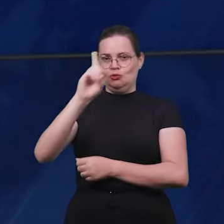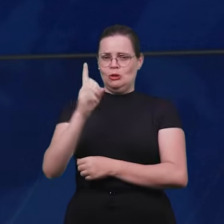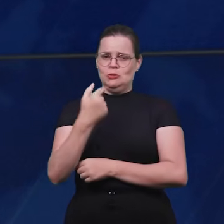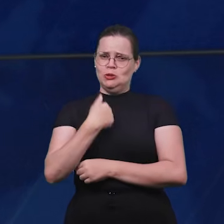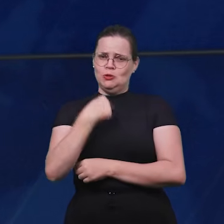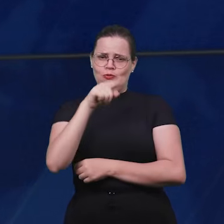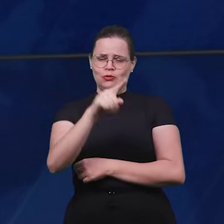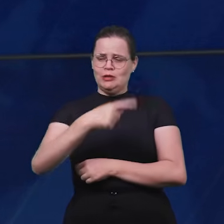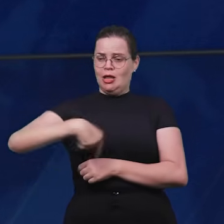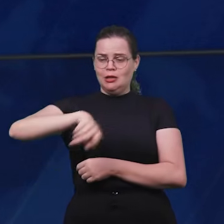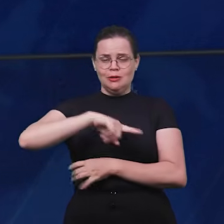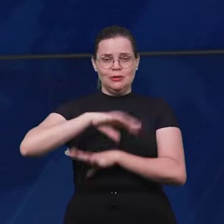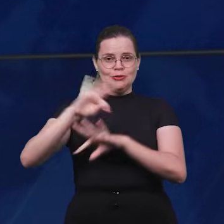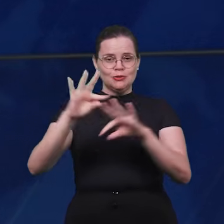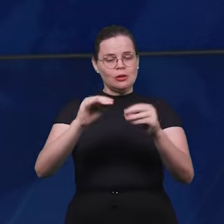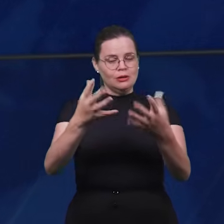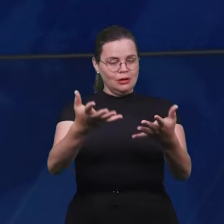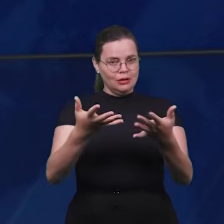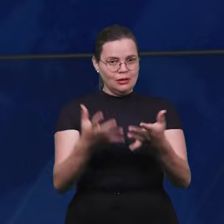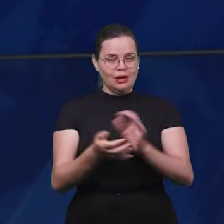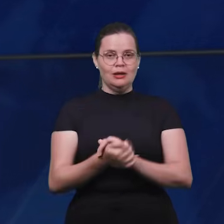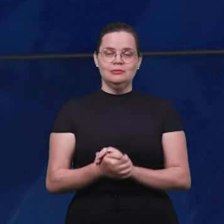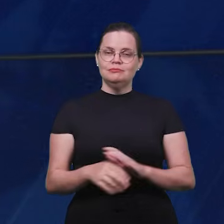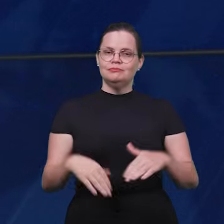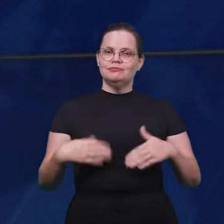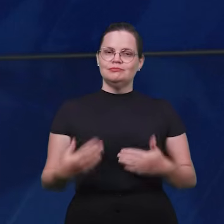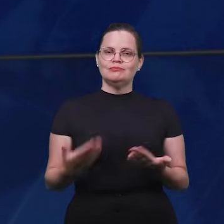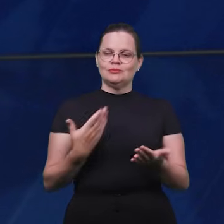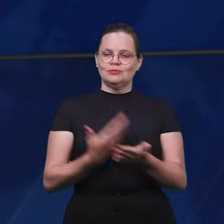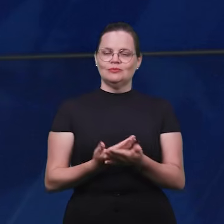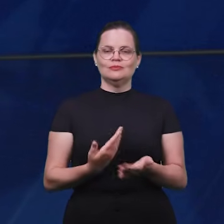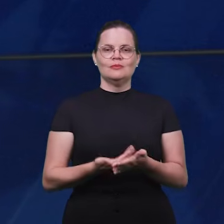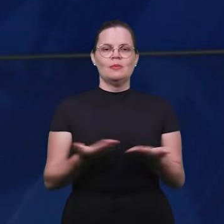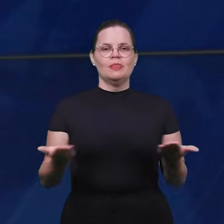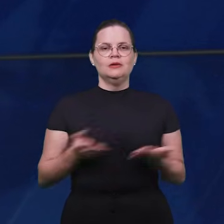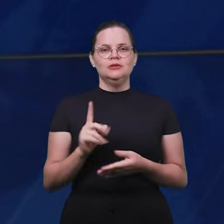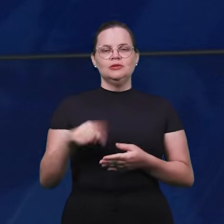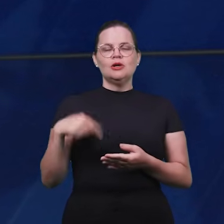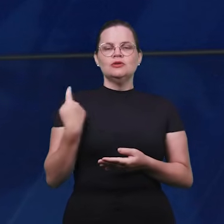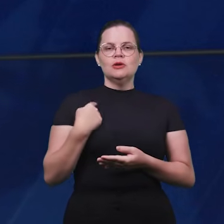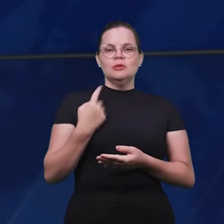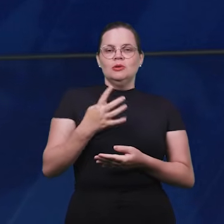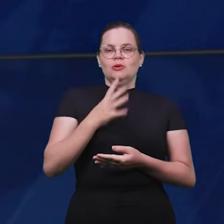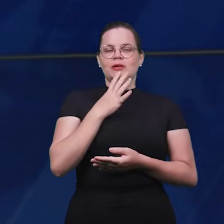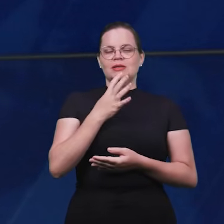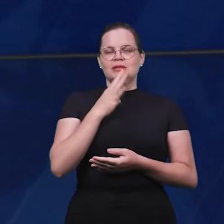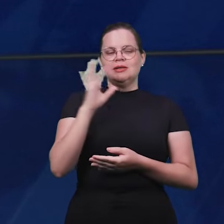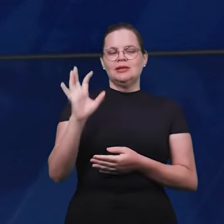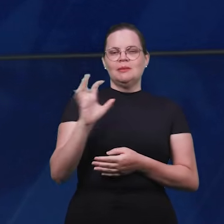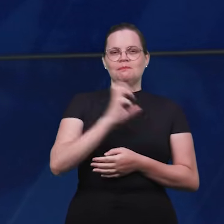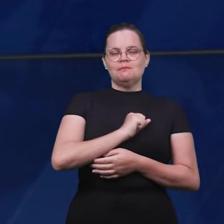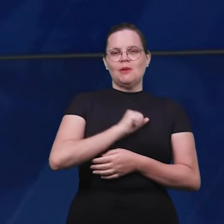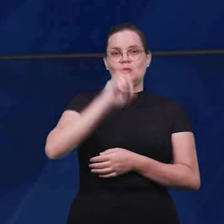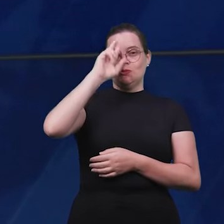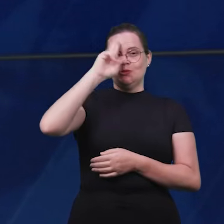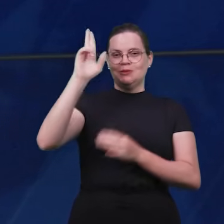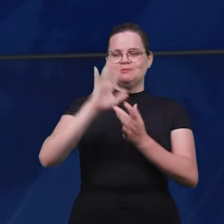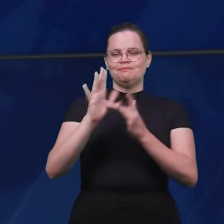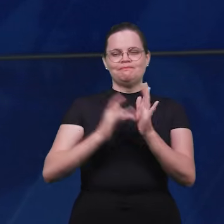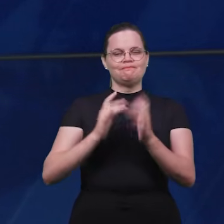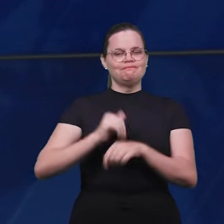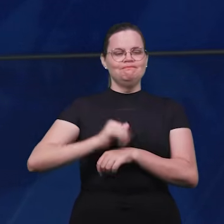certos de que com esse estudo nós continuaremos conhecendo e amando mais Jesus, sabendo que por meio